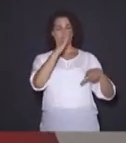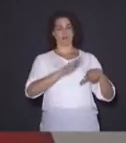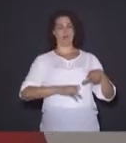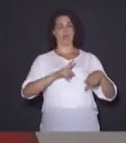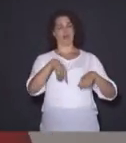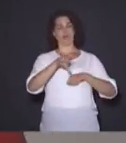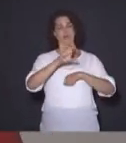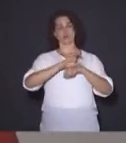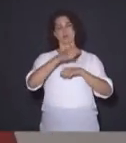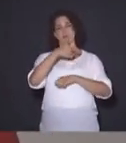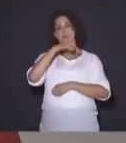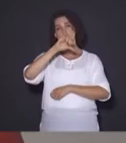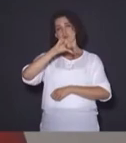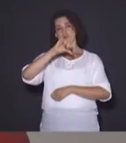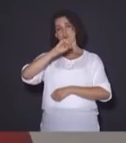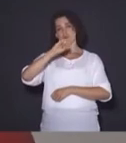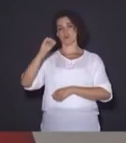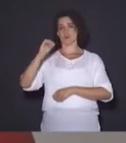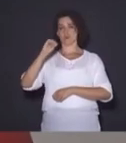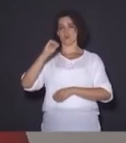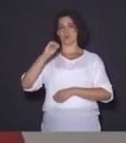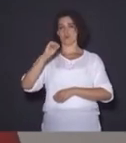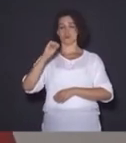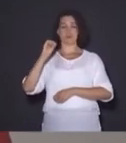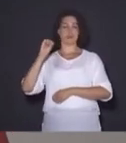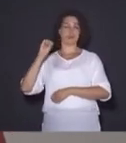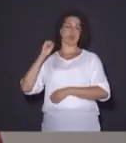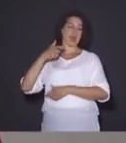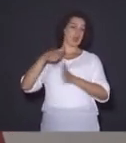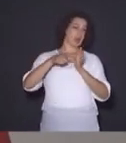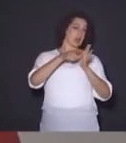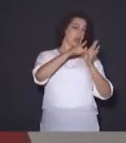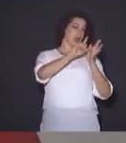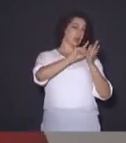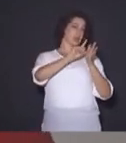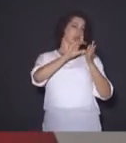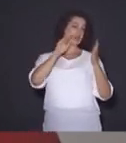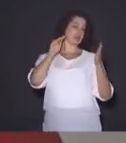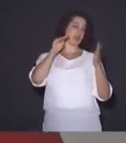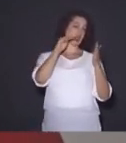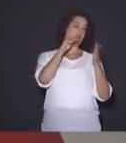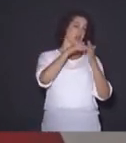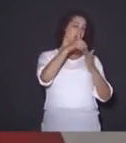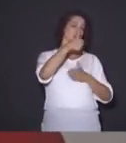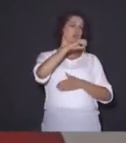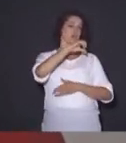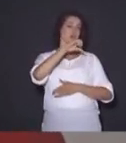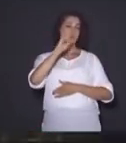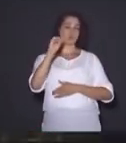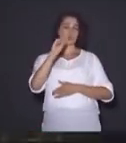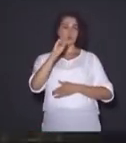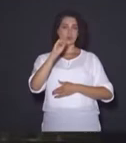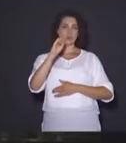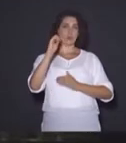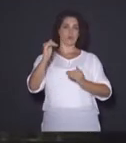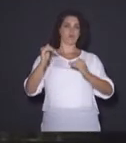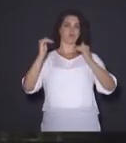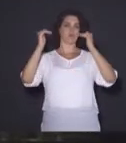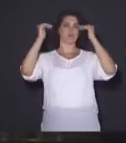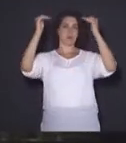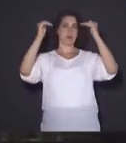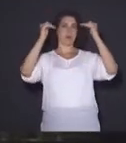88 até então elite negou o povo o direito da sua participação